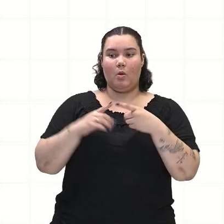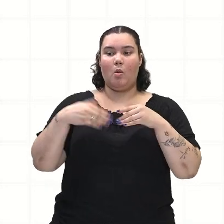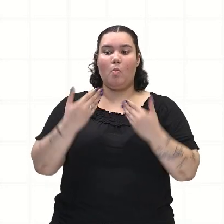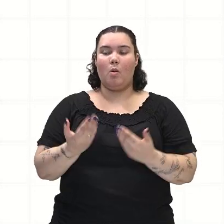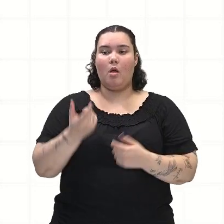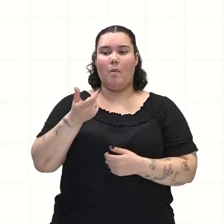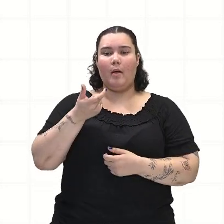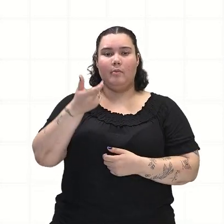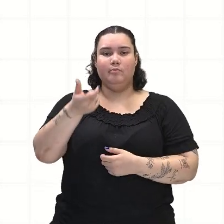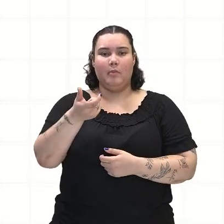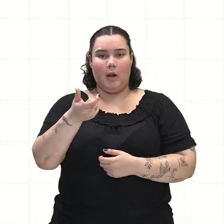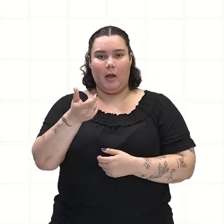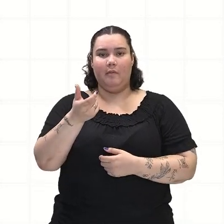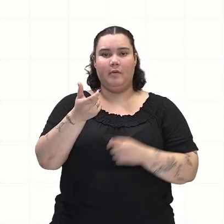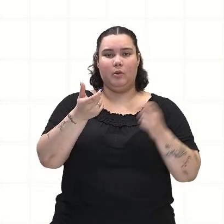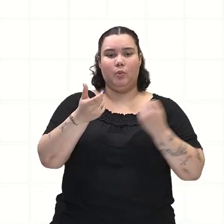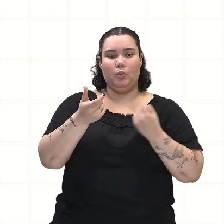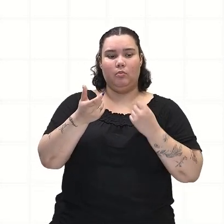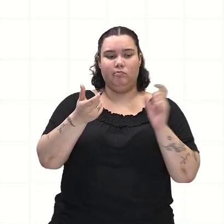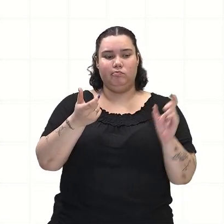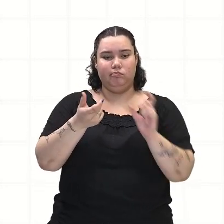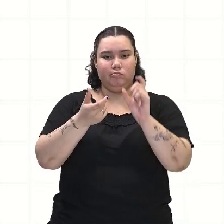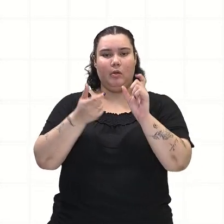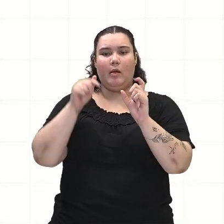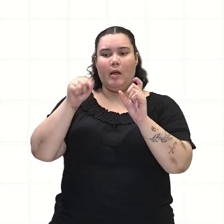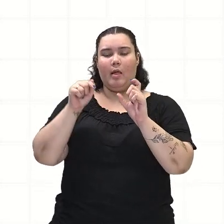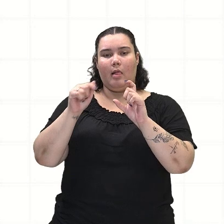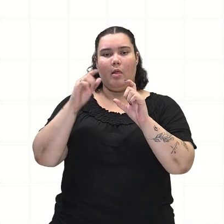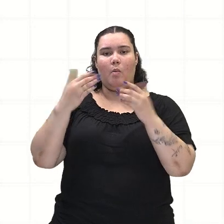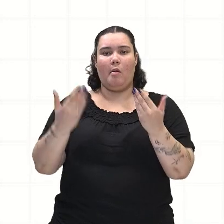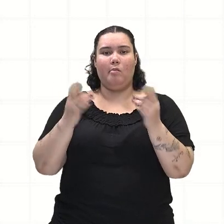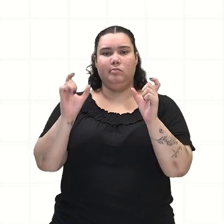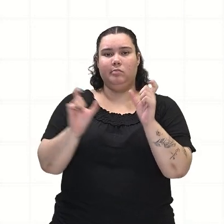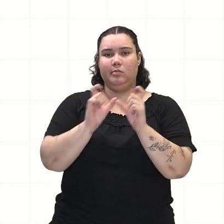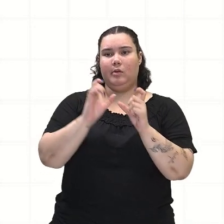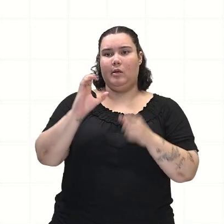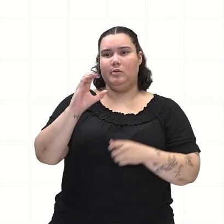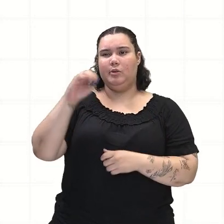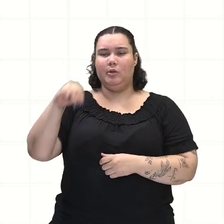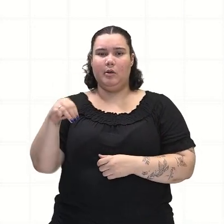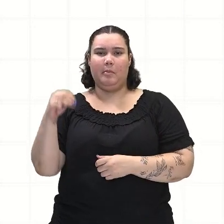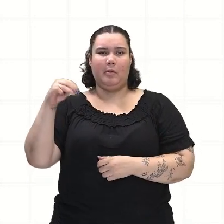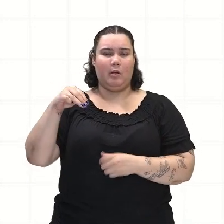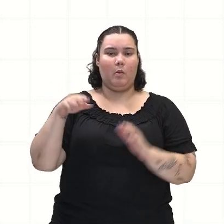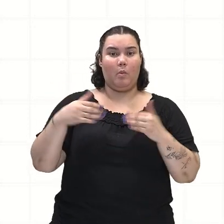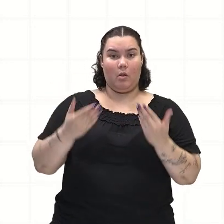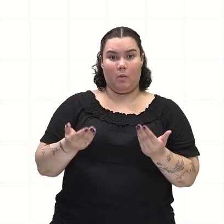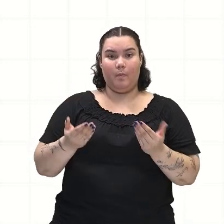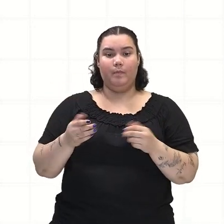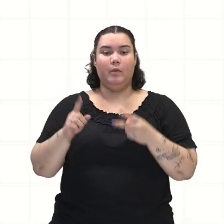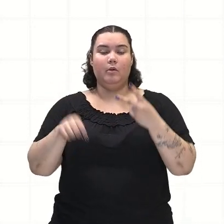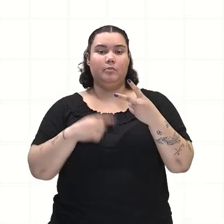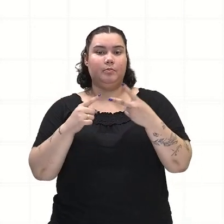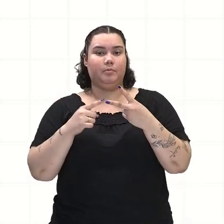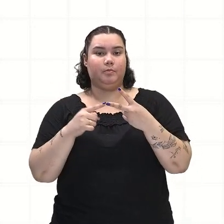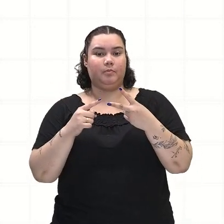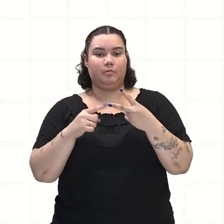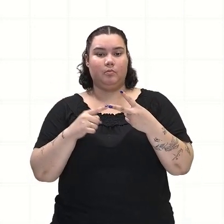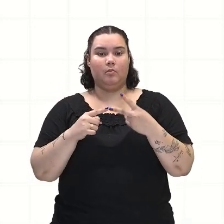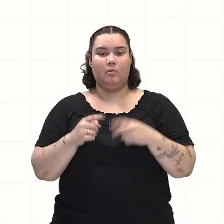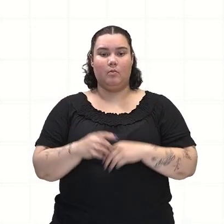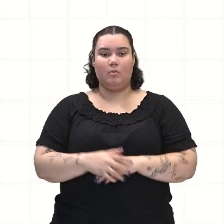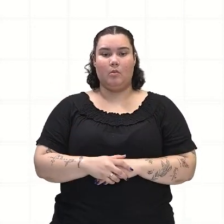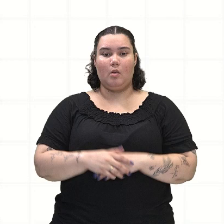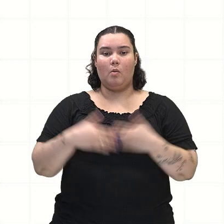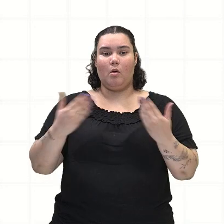unidade que é solicitado na questão. E segundo, a unidade que